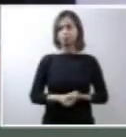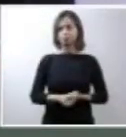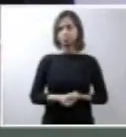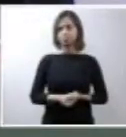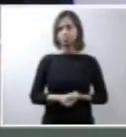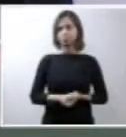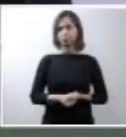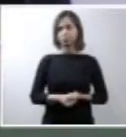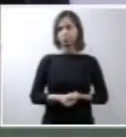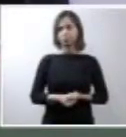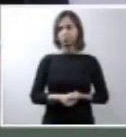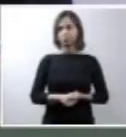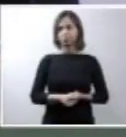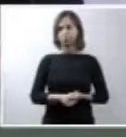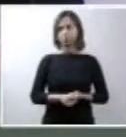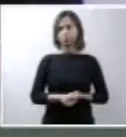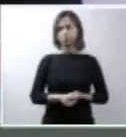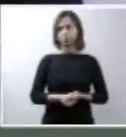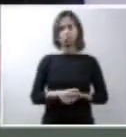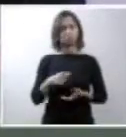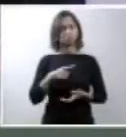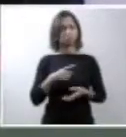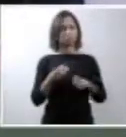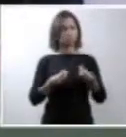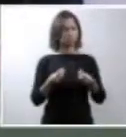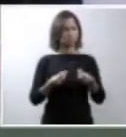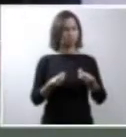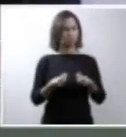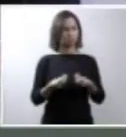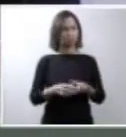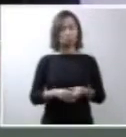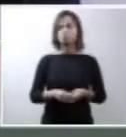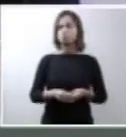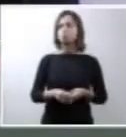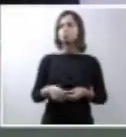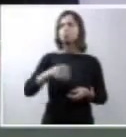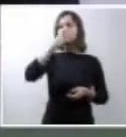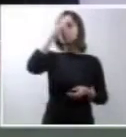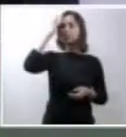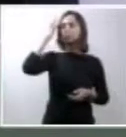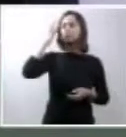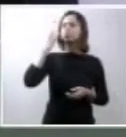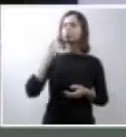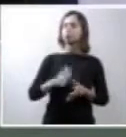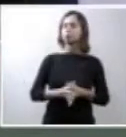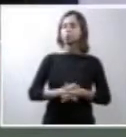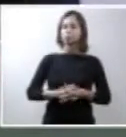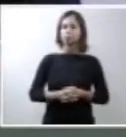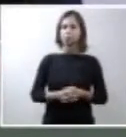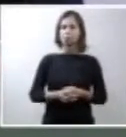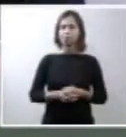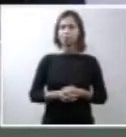Ilustre Subprocurador-Geral da República, que nos assiste, doutor Guise. Excelência,